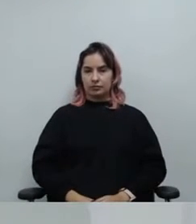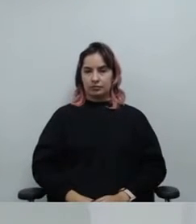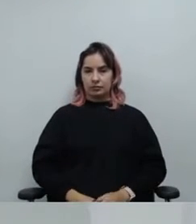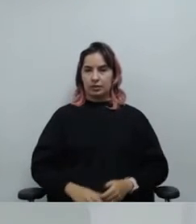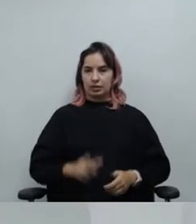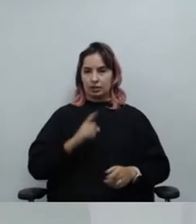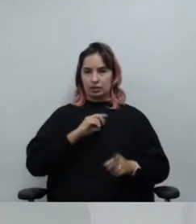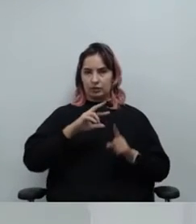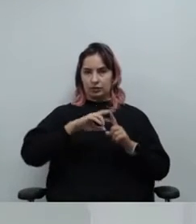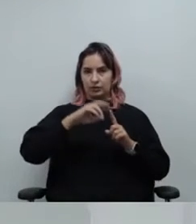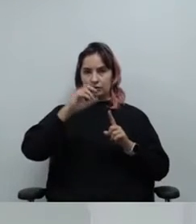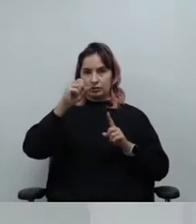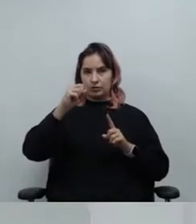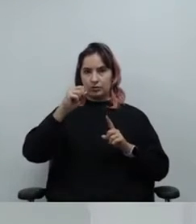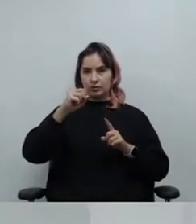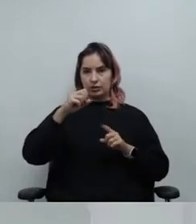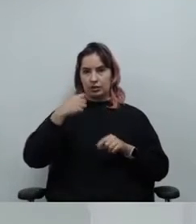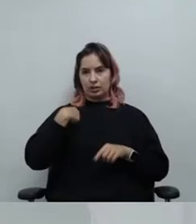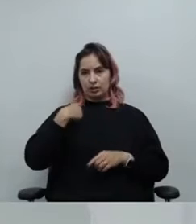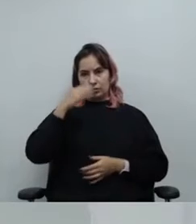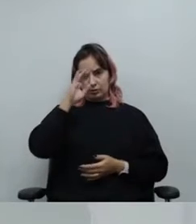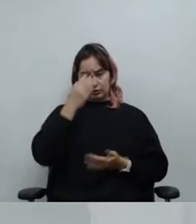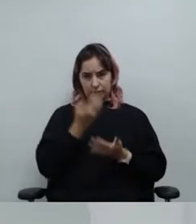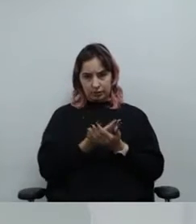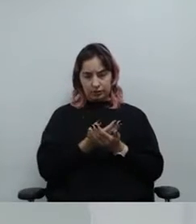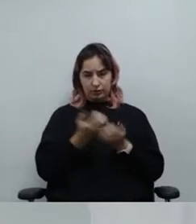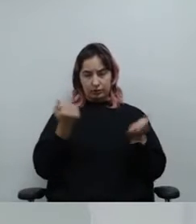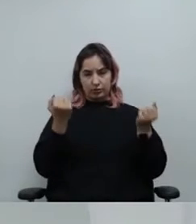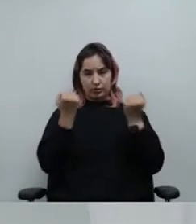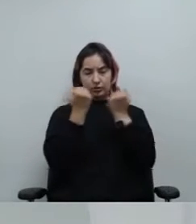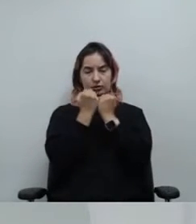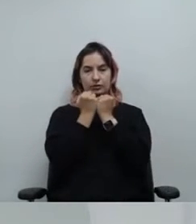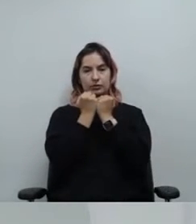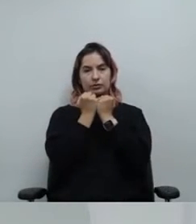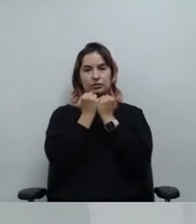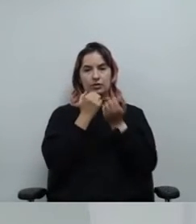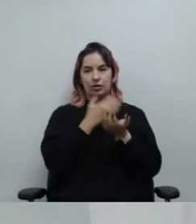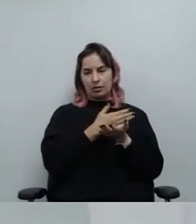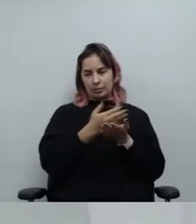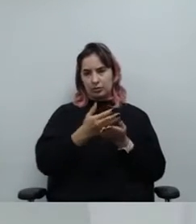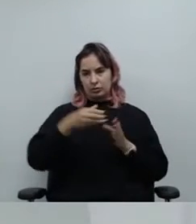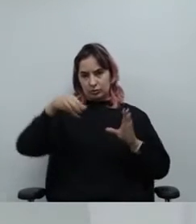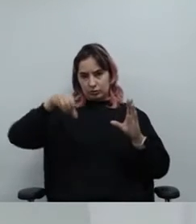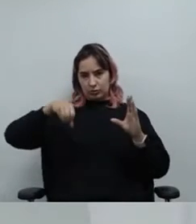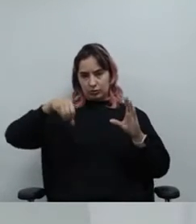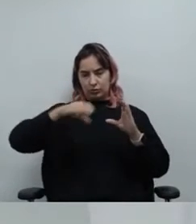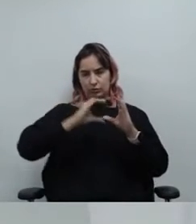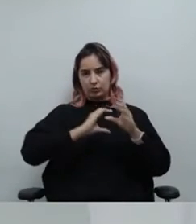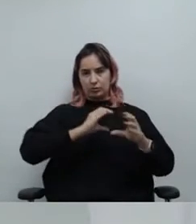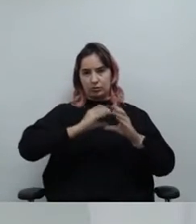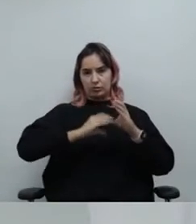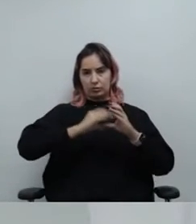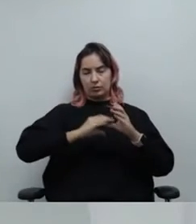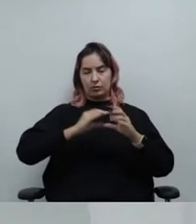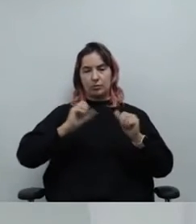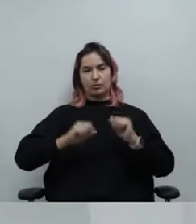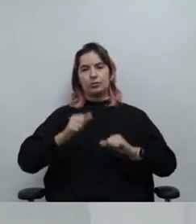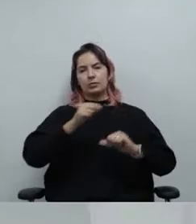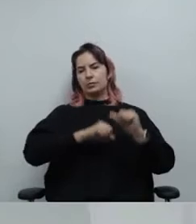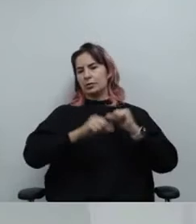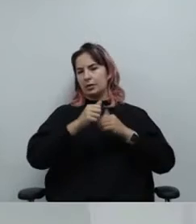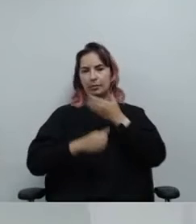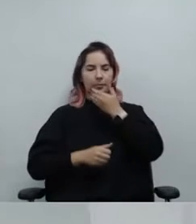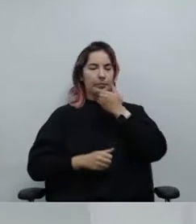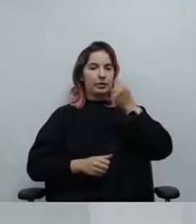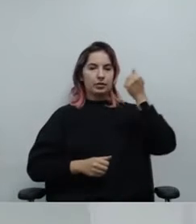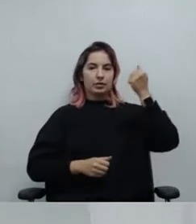vitorioso e acredito que a Defensoria, a partir deste 9º concurso, vai mudar para muito melhor,